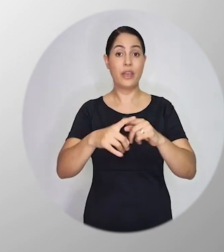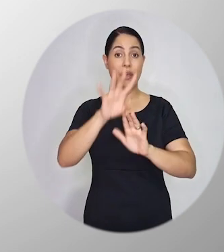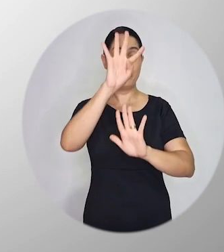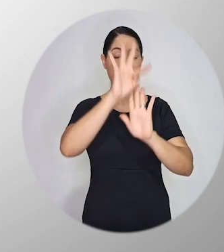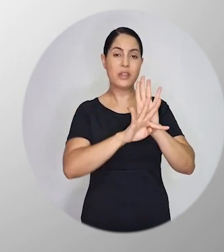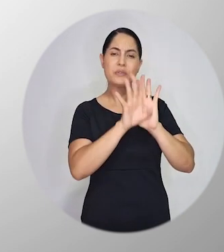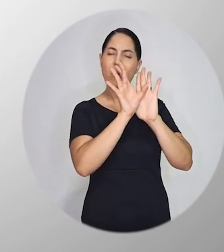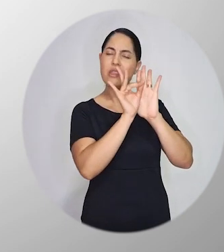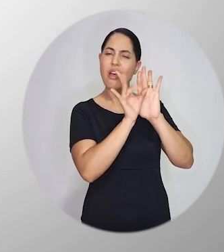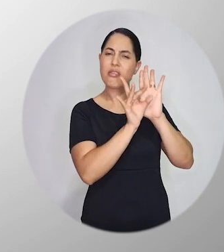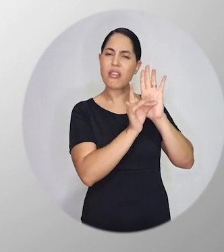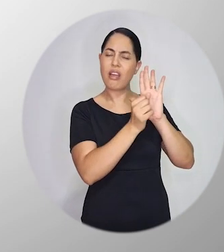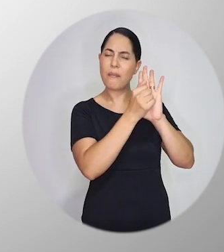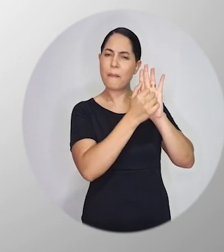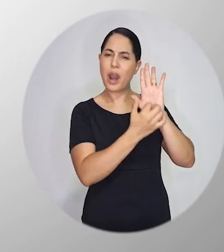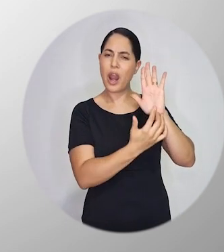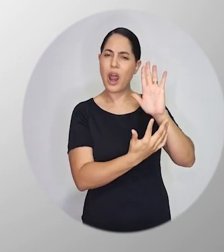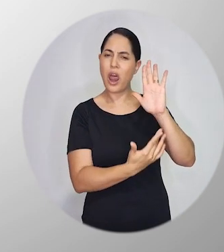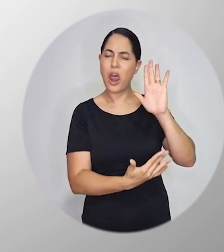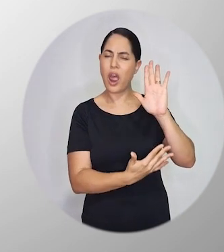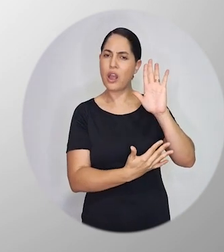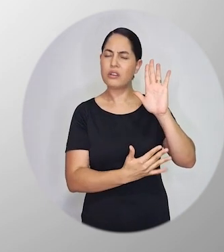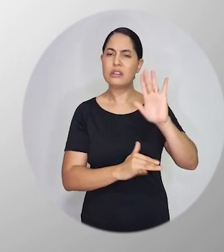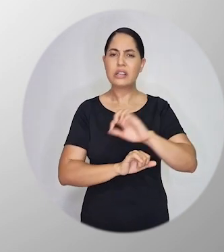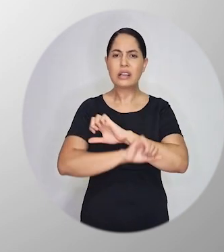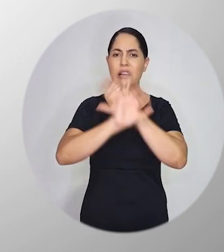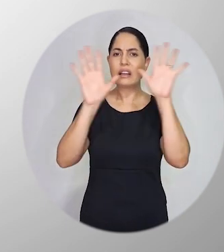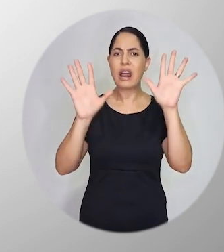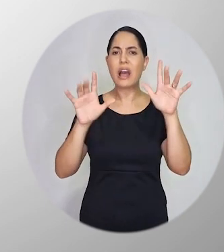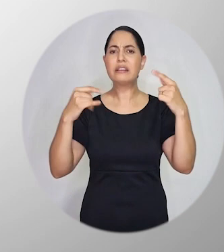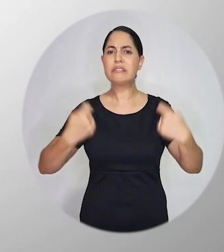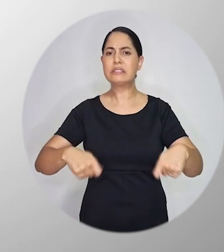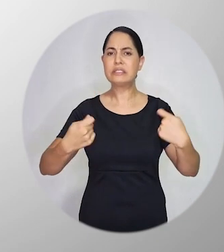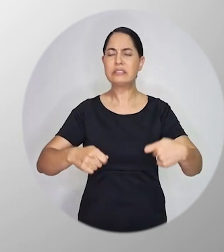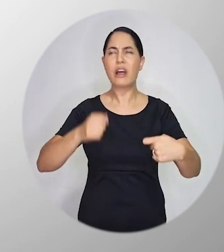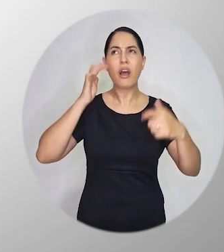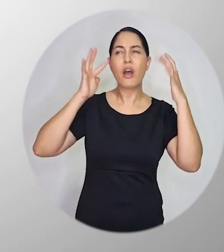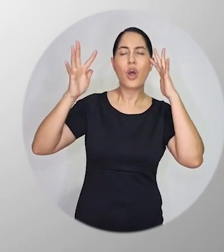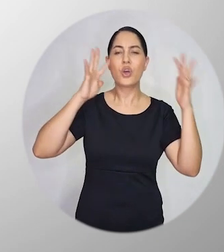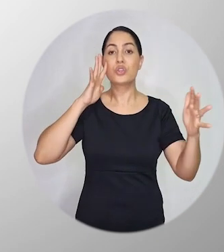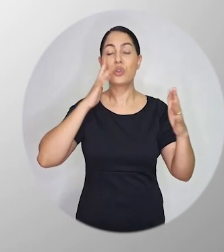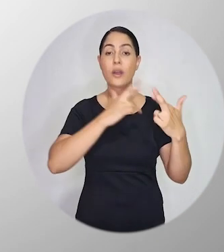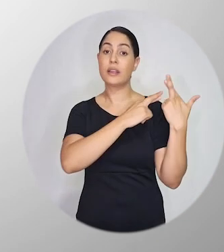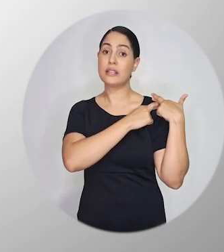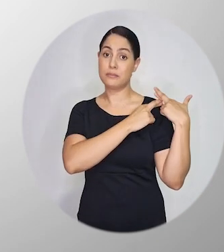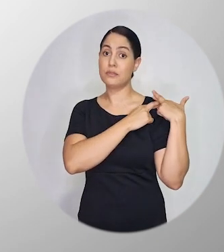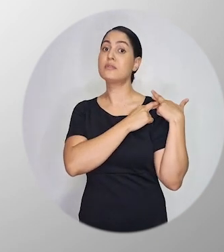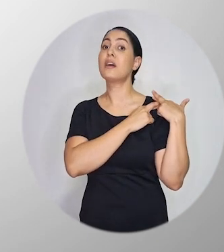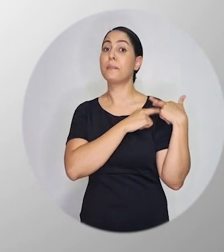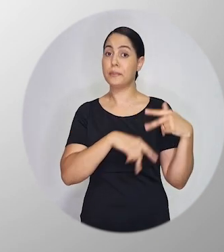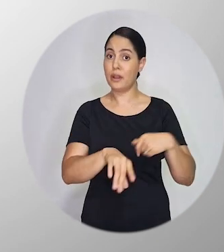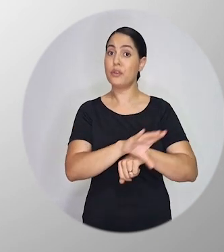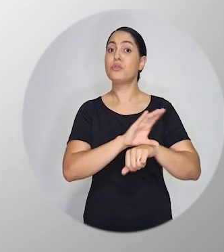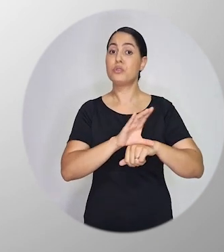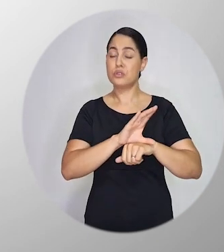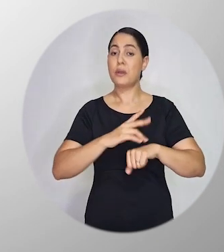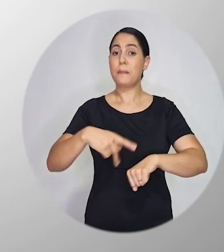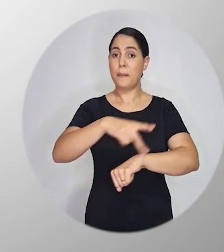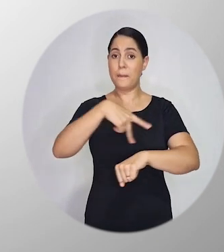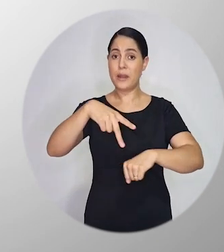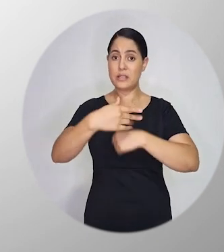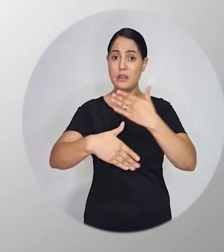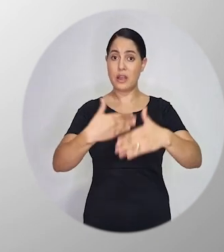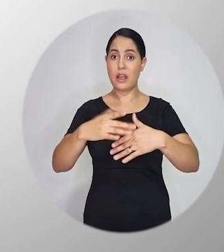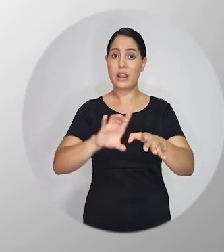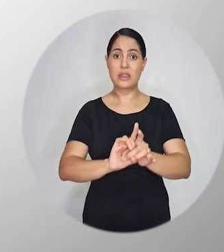democrática. Um texto extenso, detalhado e que refletia a grandeza das necessidades, dos sonhos e das responsabilidades envolvidas